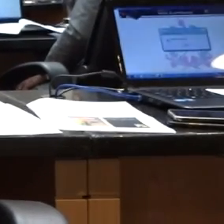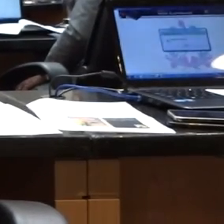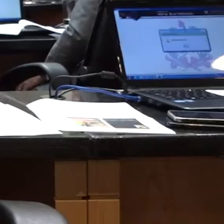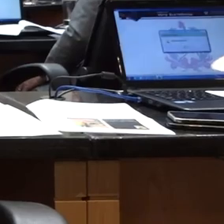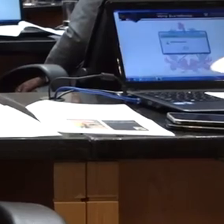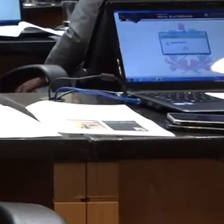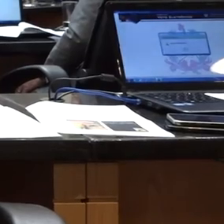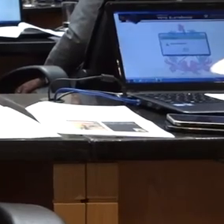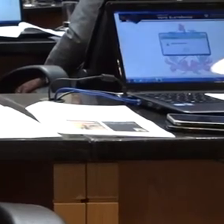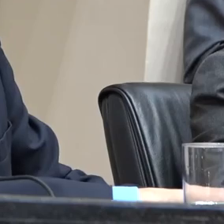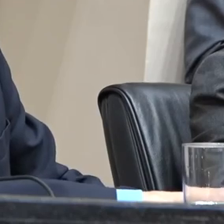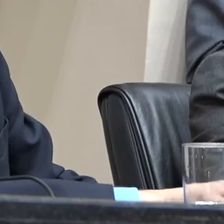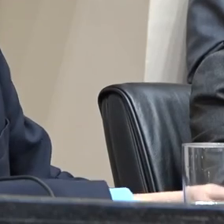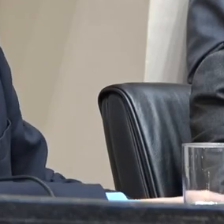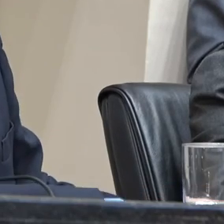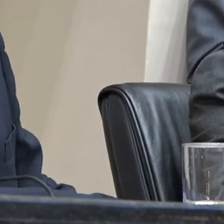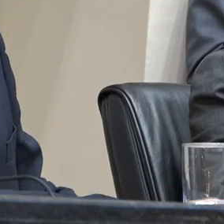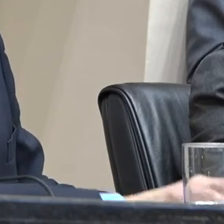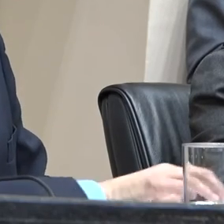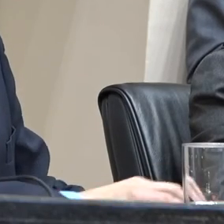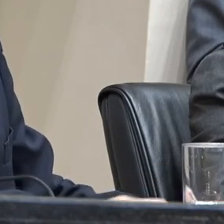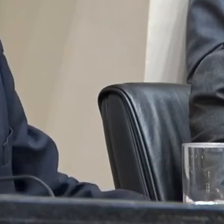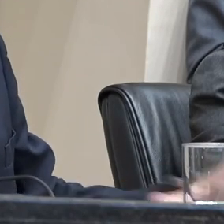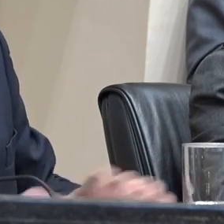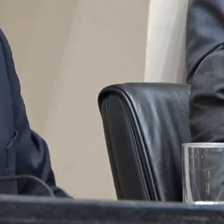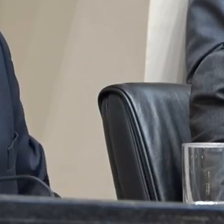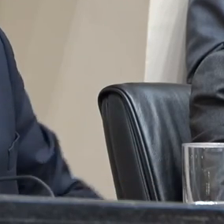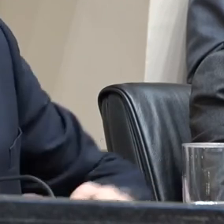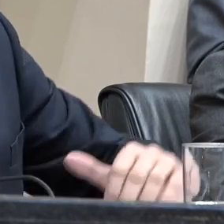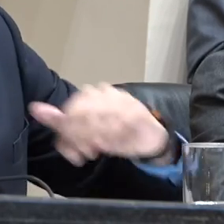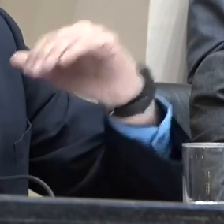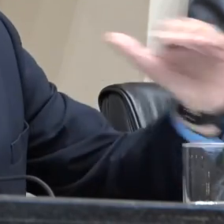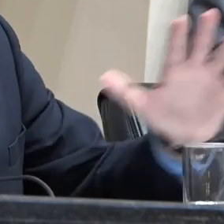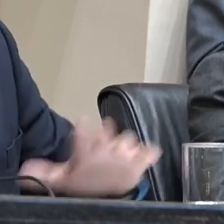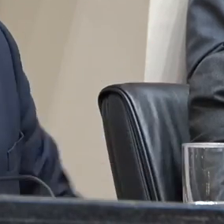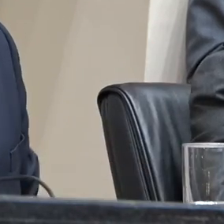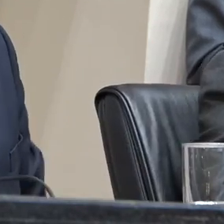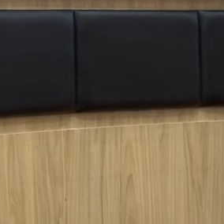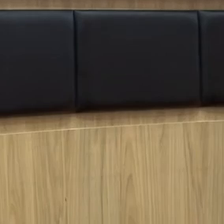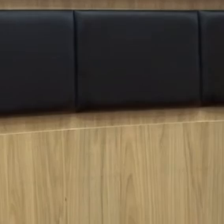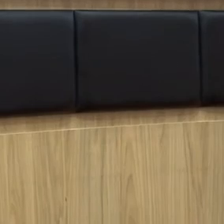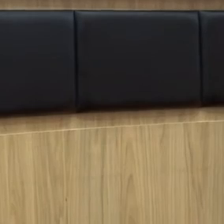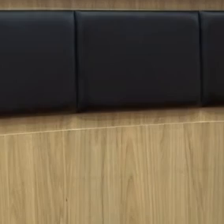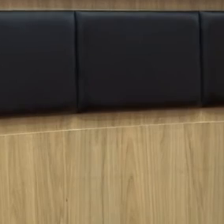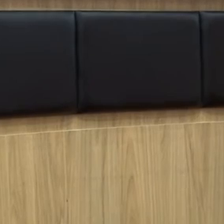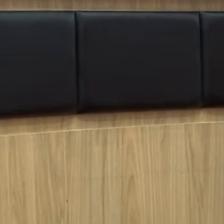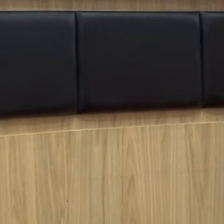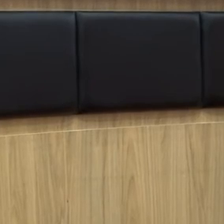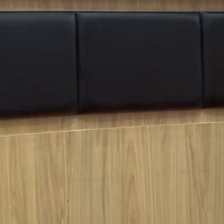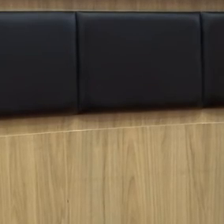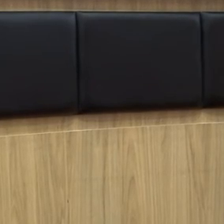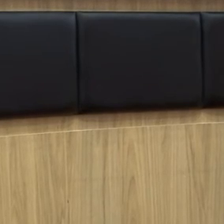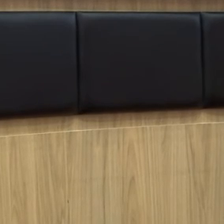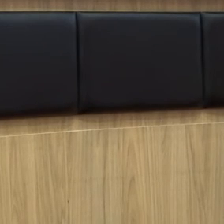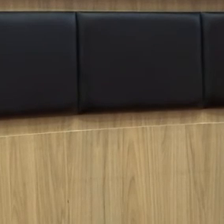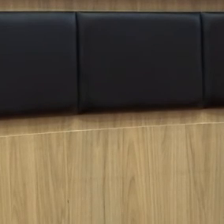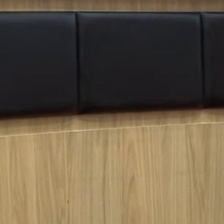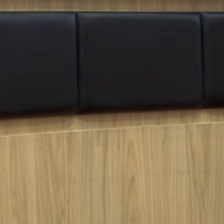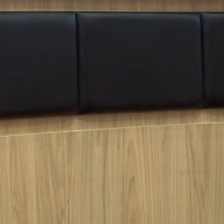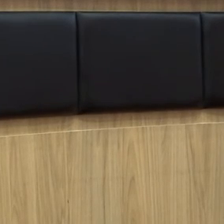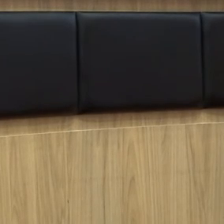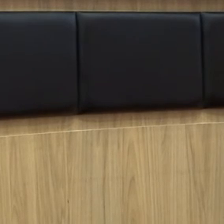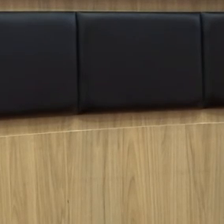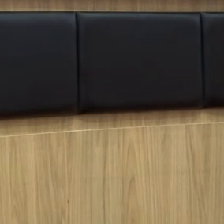ainda Foi questionado sobre a reabertura da emergência pediátrica do Hospital Regional Homero de Miranda Gomes em São José na grande Florianópolis